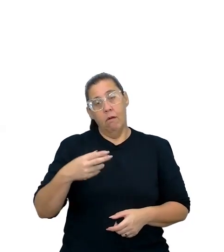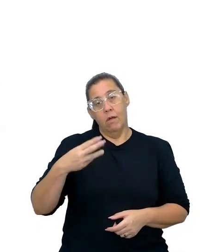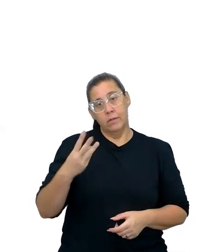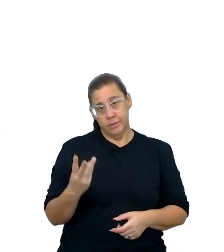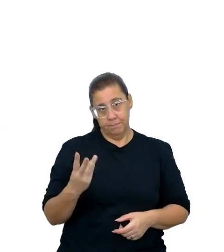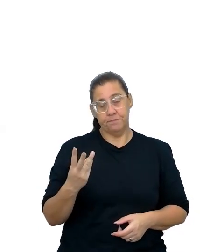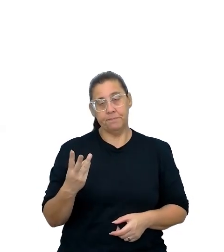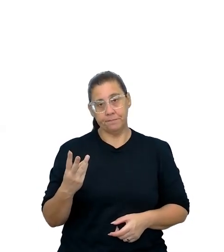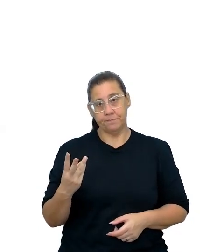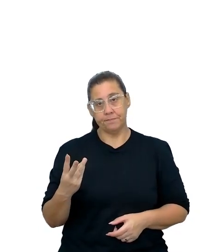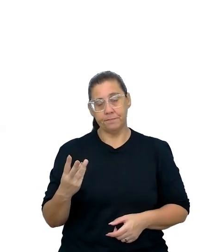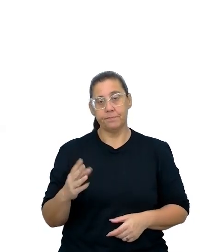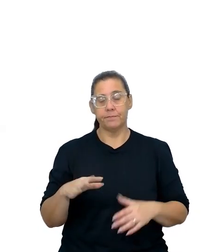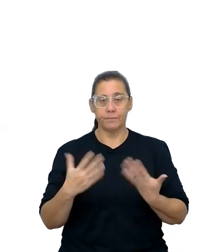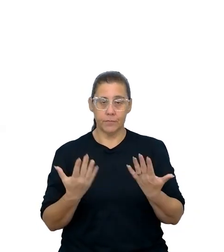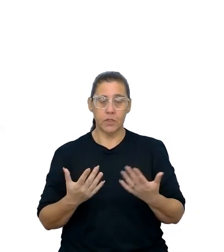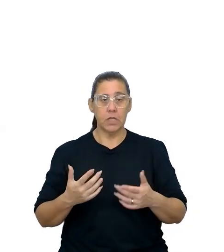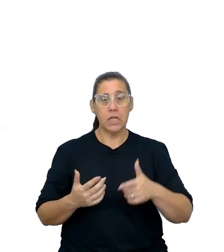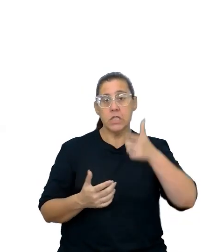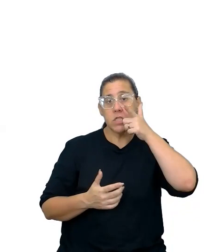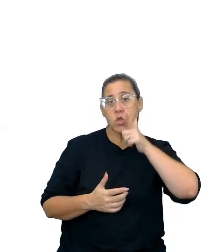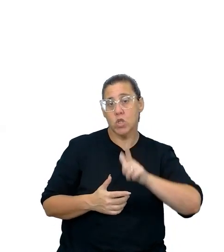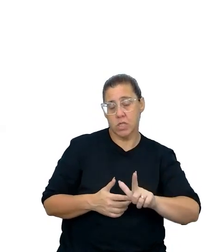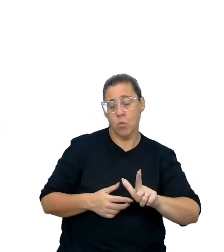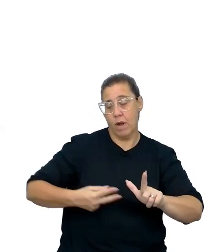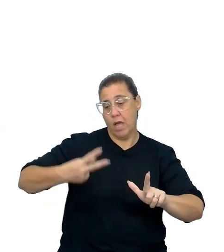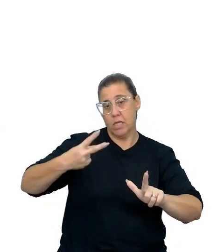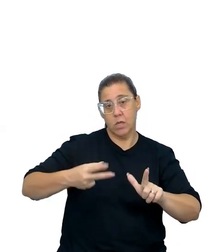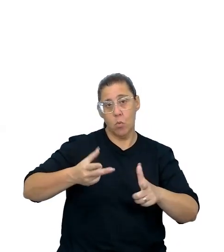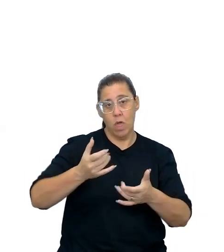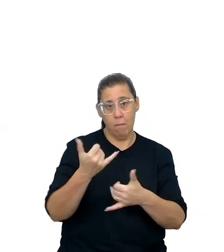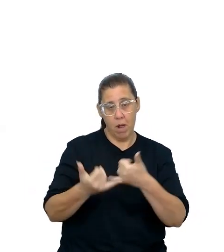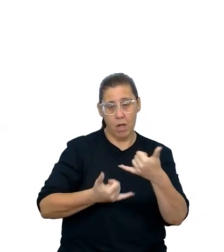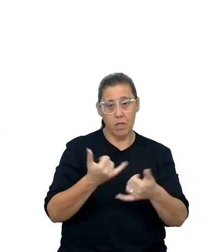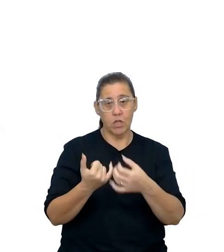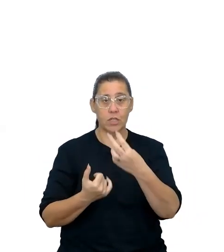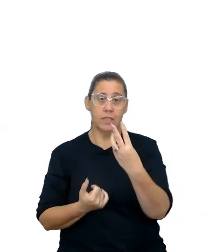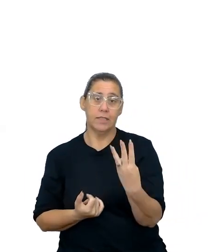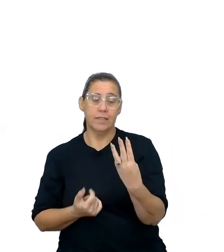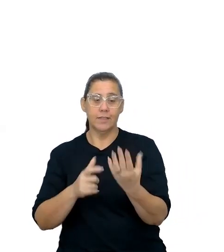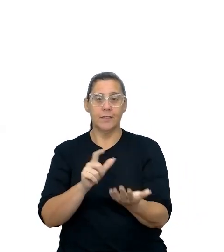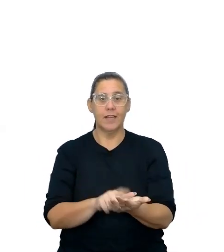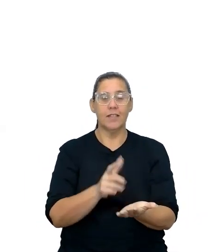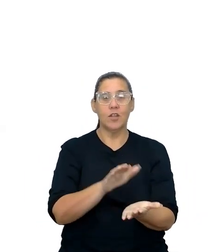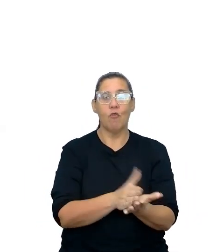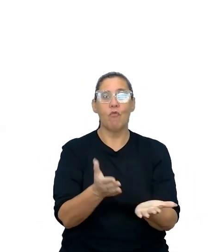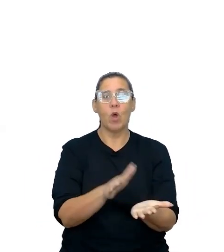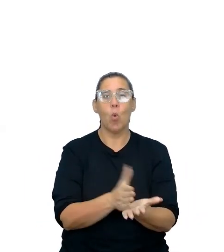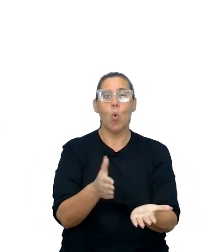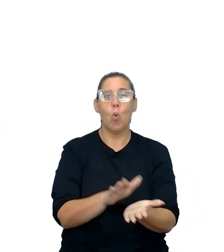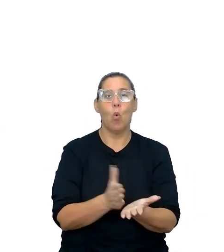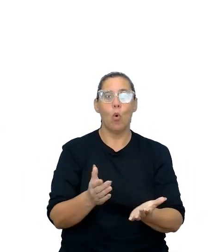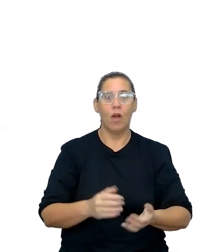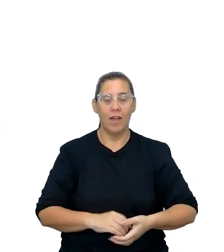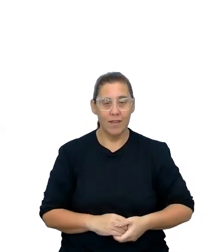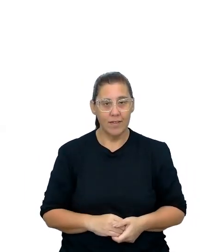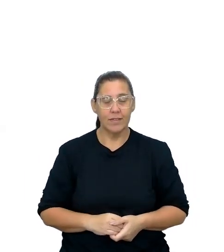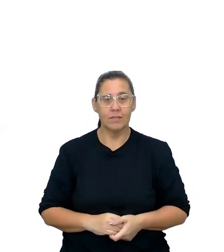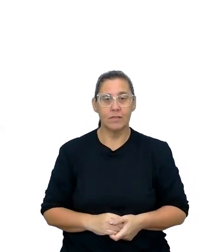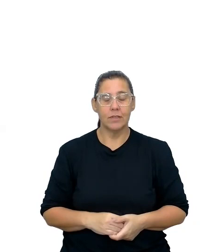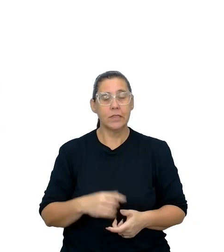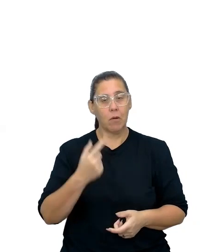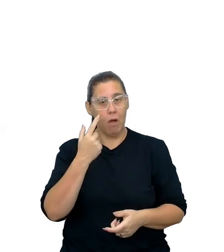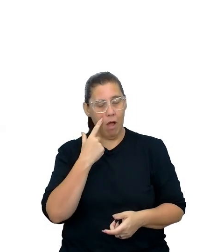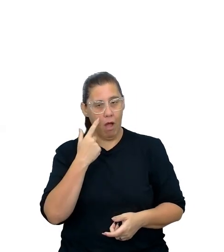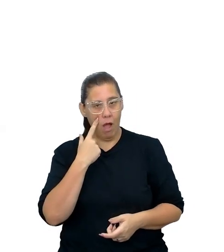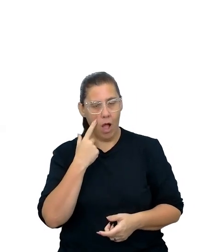resultar em 3. Então, na segunda rodada, ele teve um ganho de 3 figurinhas, certo? Então, vamos